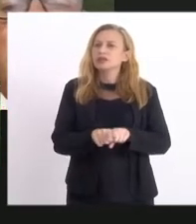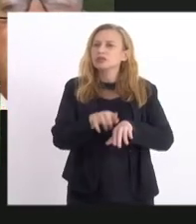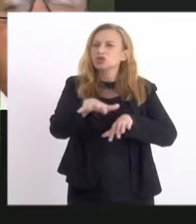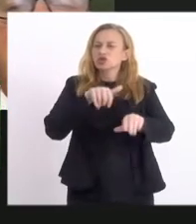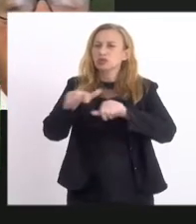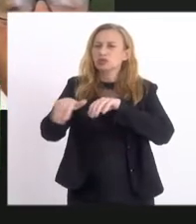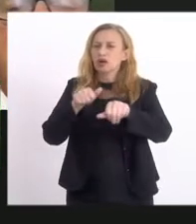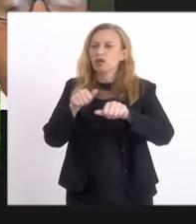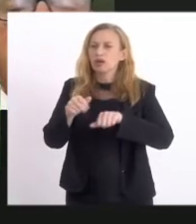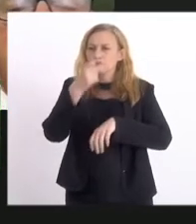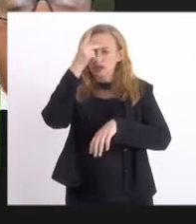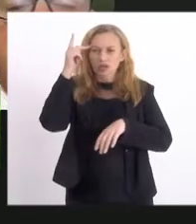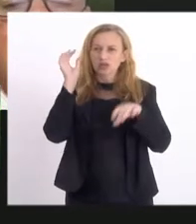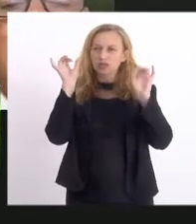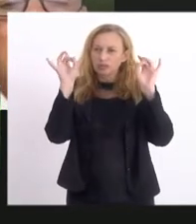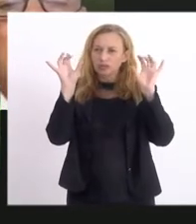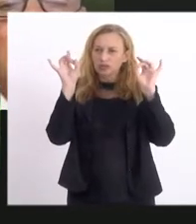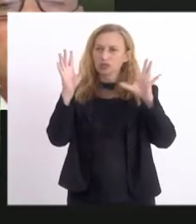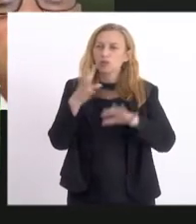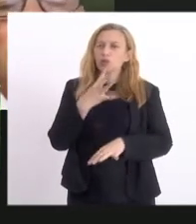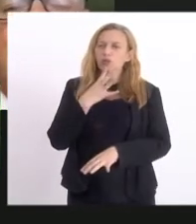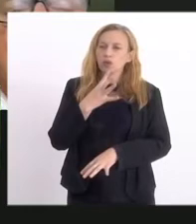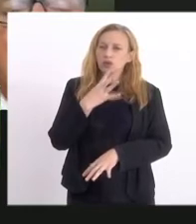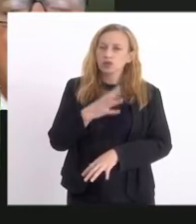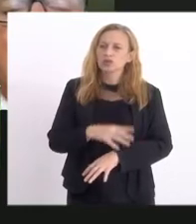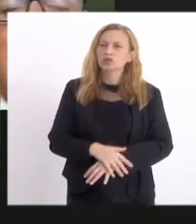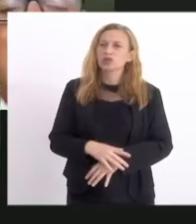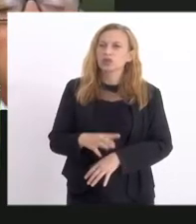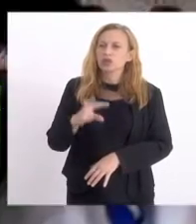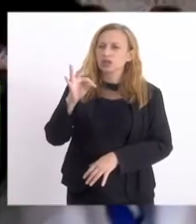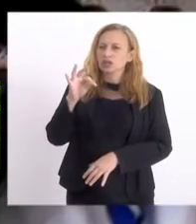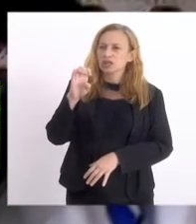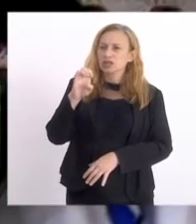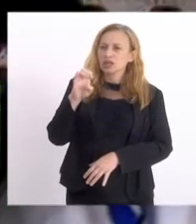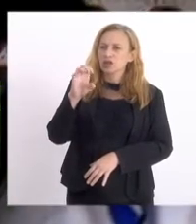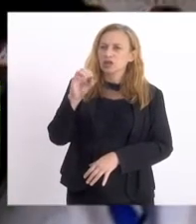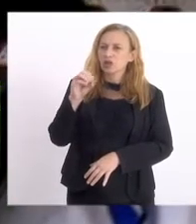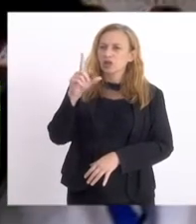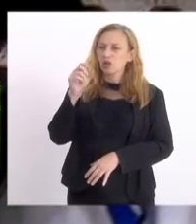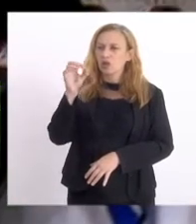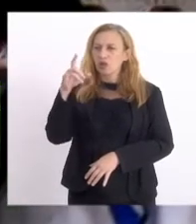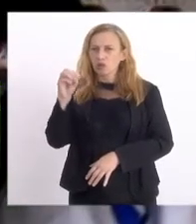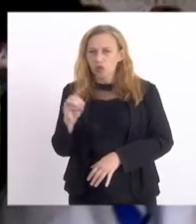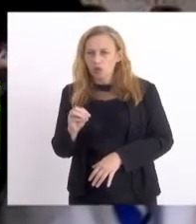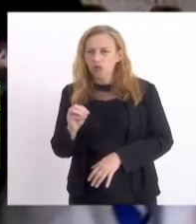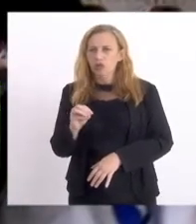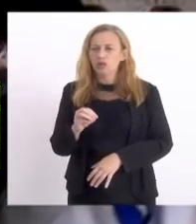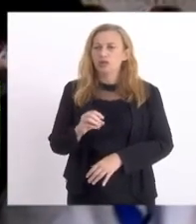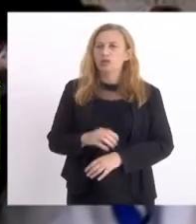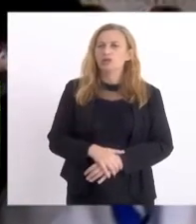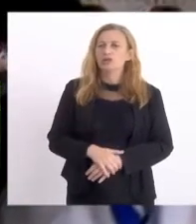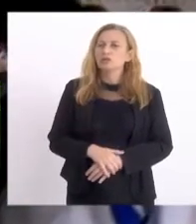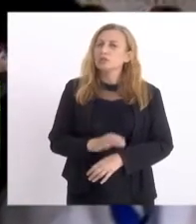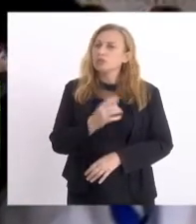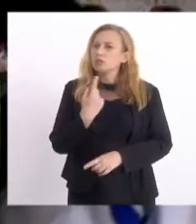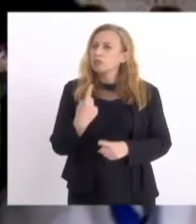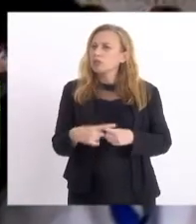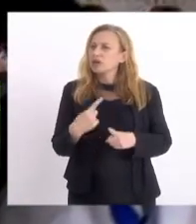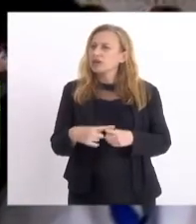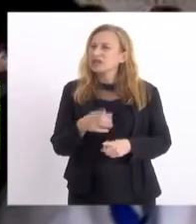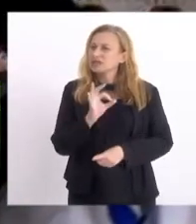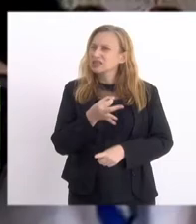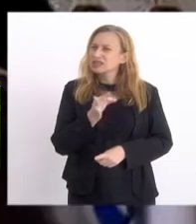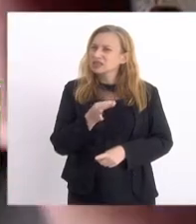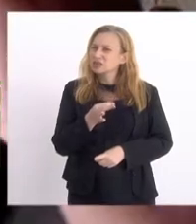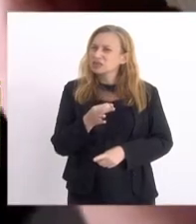algum especialista conhecido seu, Márcio, teólogo de duas vertentes, porque, inclusive, se